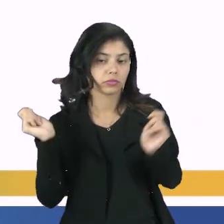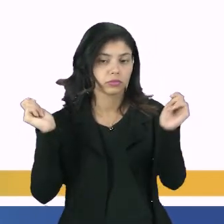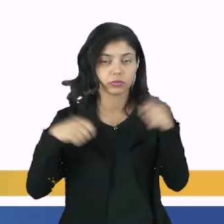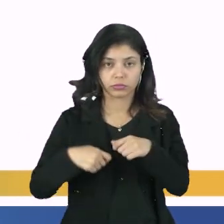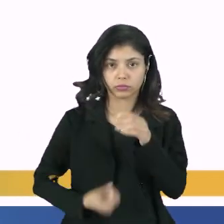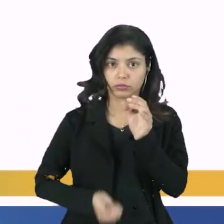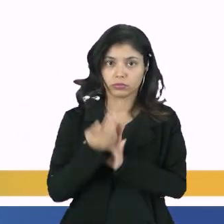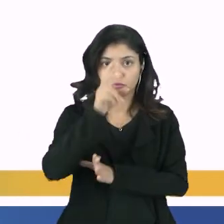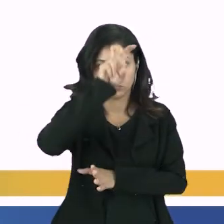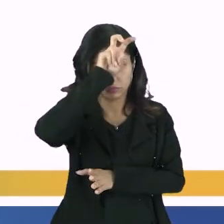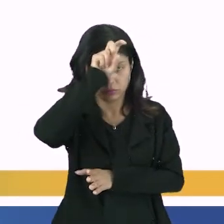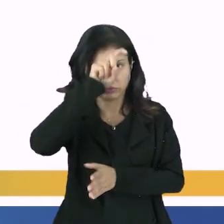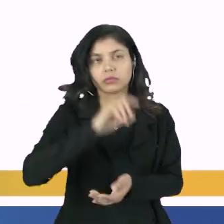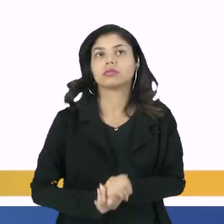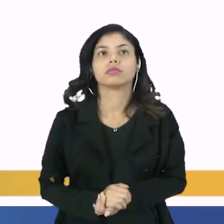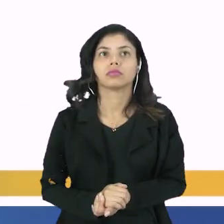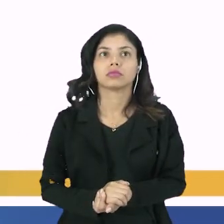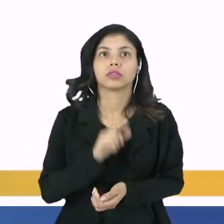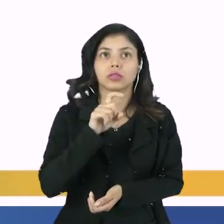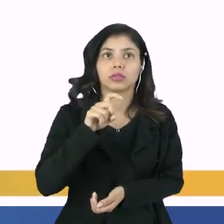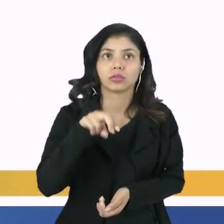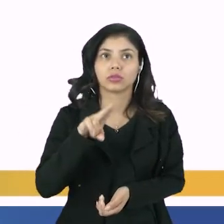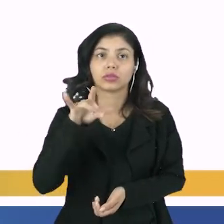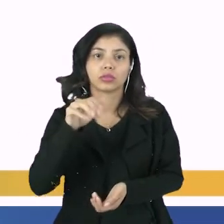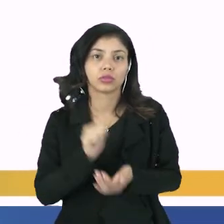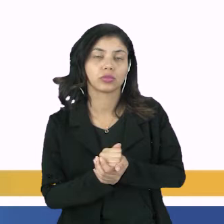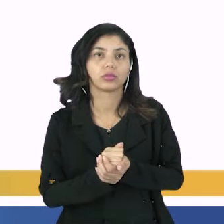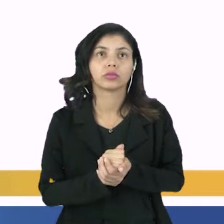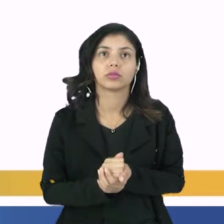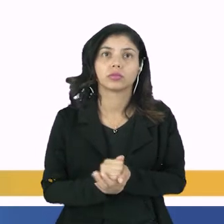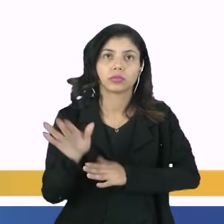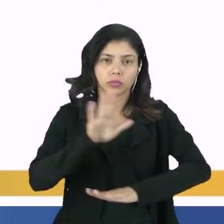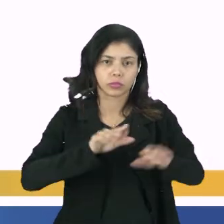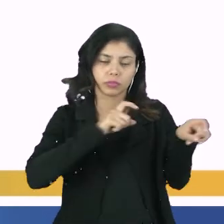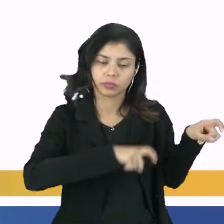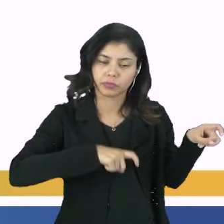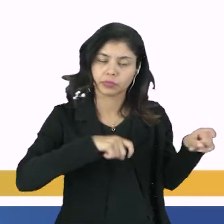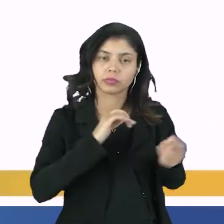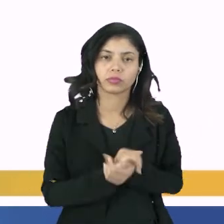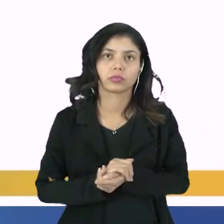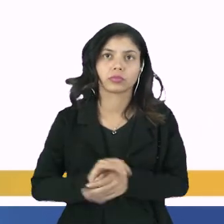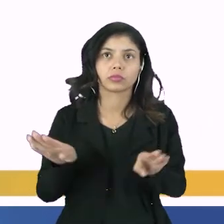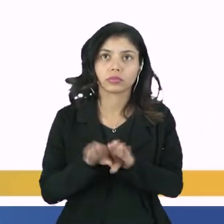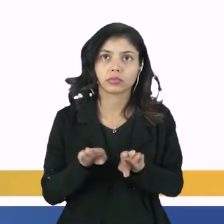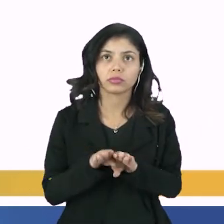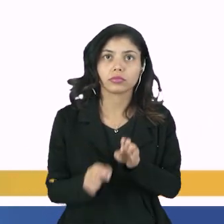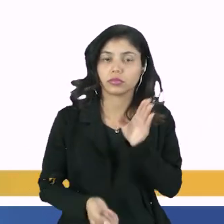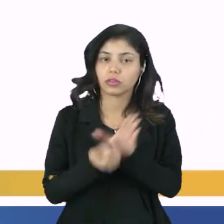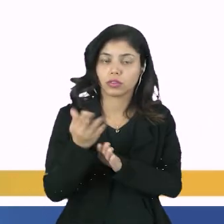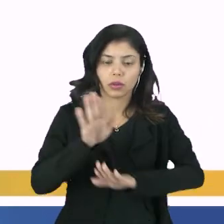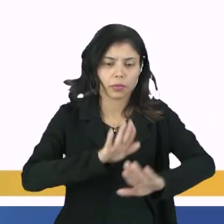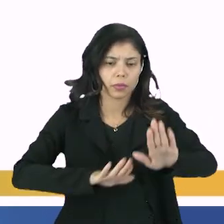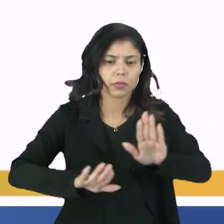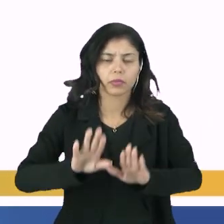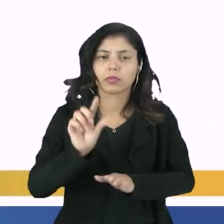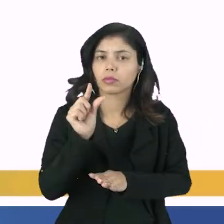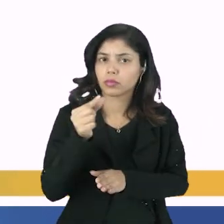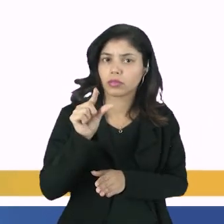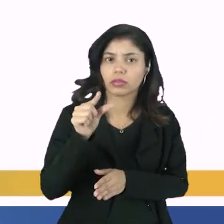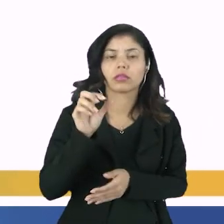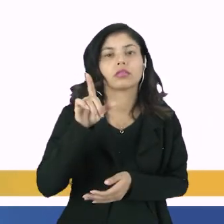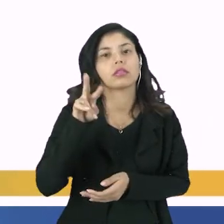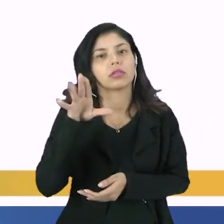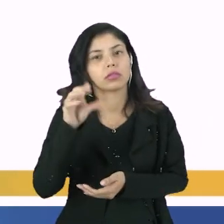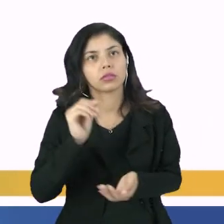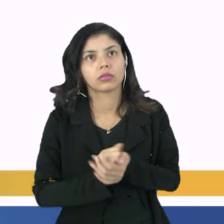civilização egípcia. O Nilo favoreceu a agricultura e a produção de excedentes, possibilitando a criação de pequenos núcleos